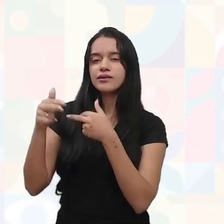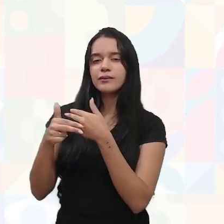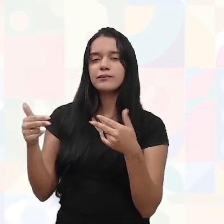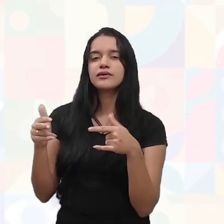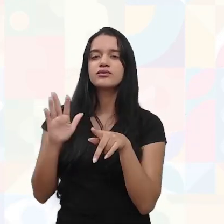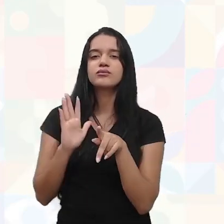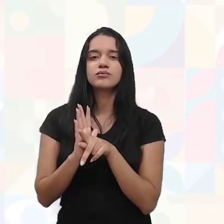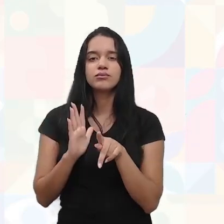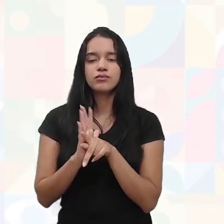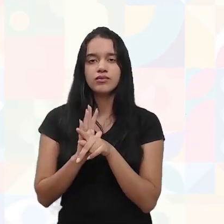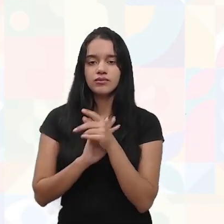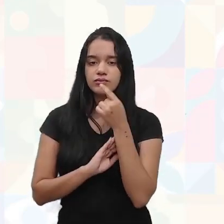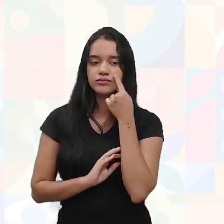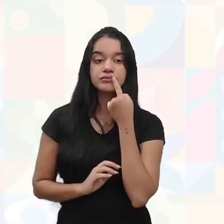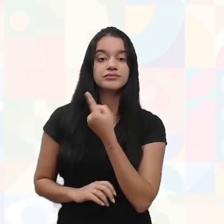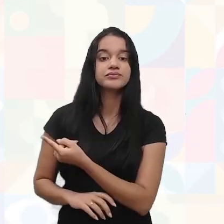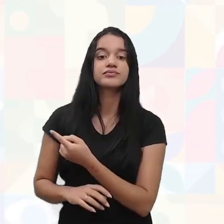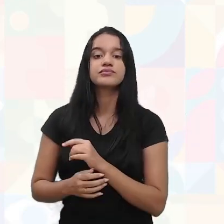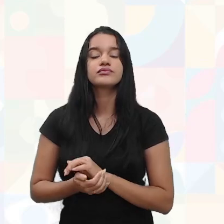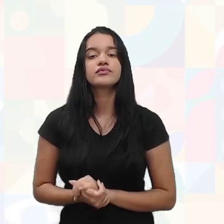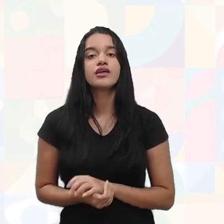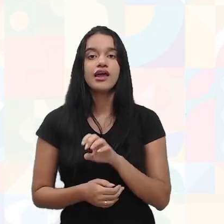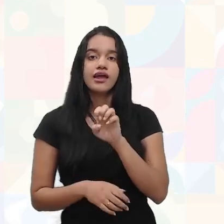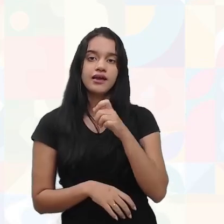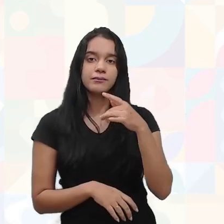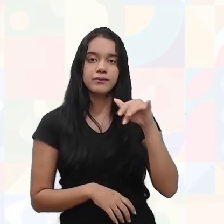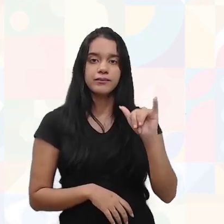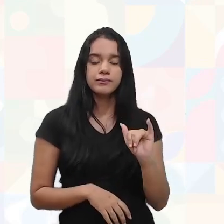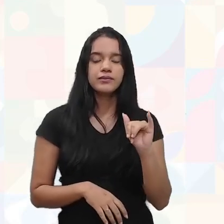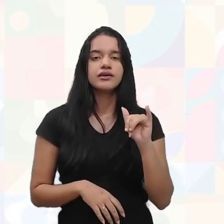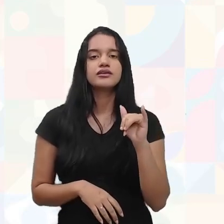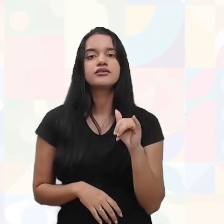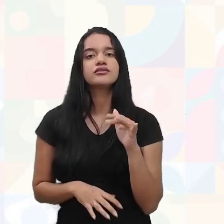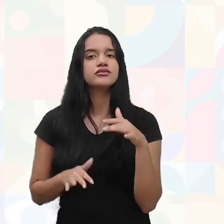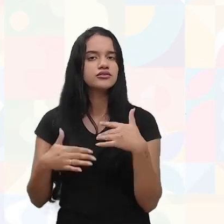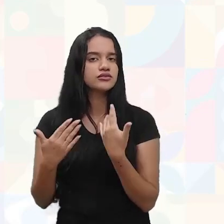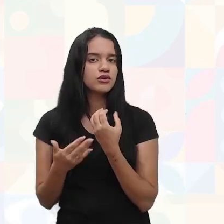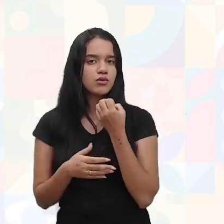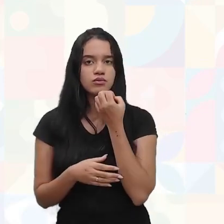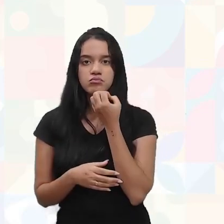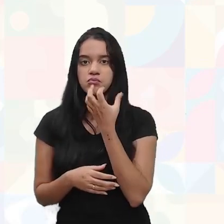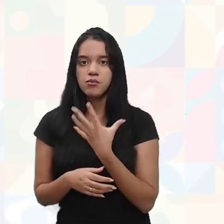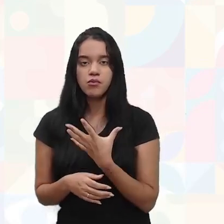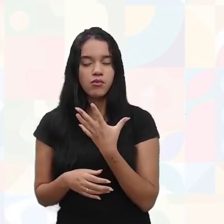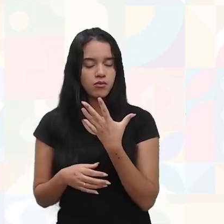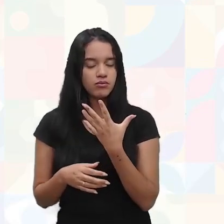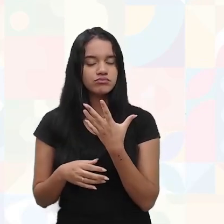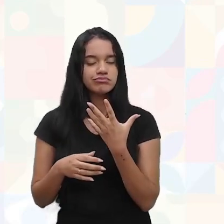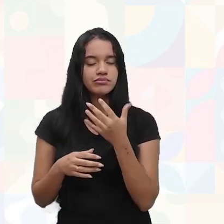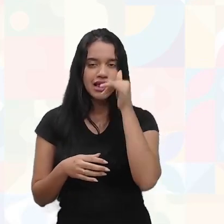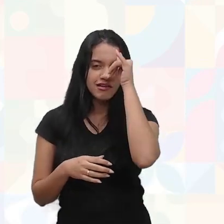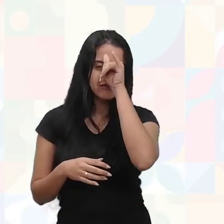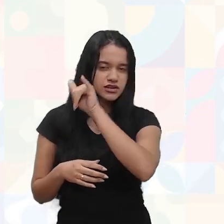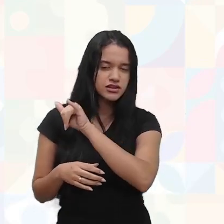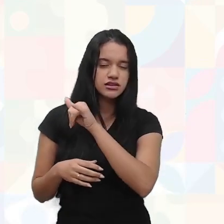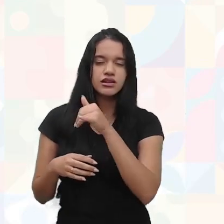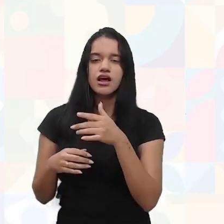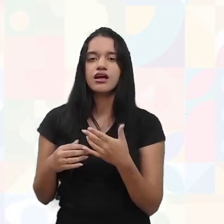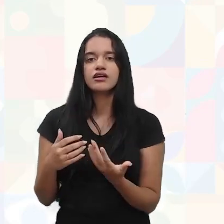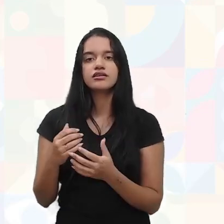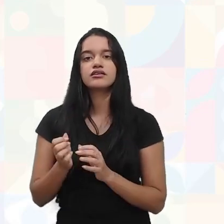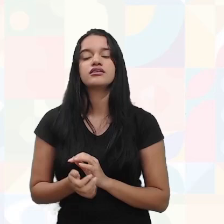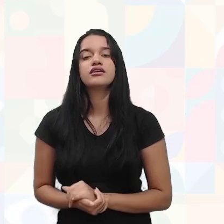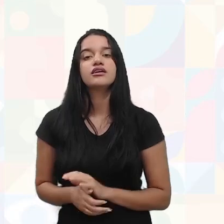individual. Caso as medidas anteriores que já falamos não sejam suficientes para eliminar ou controlar adequadamente os